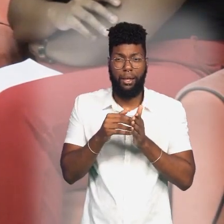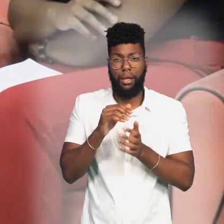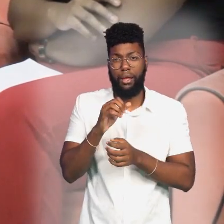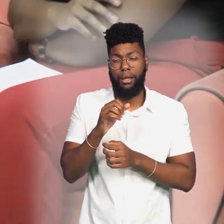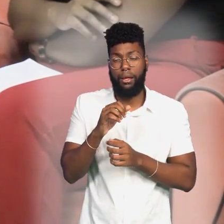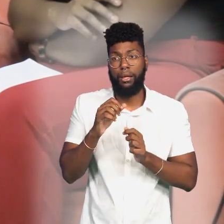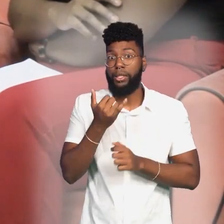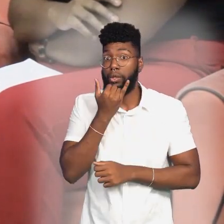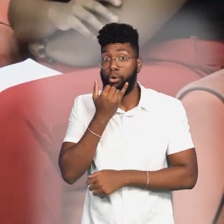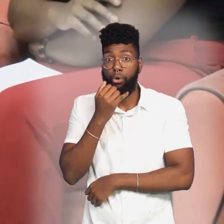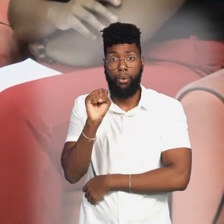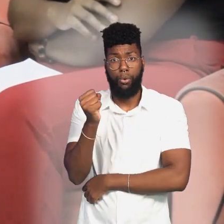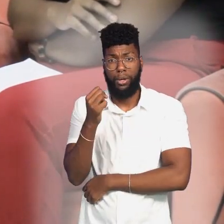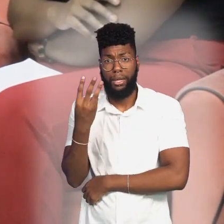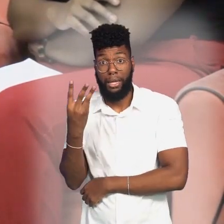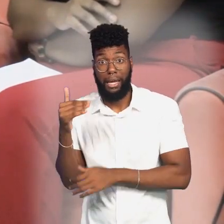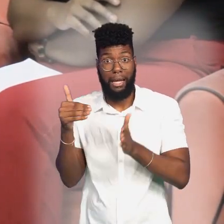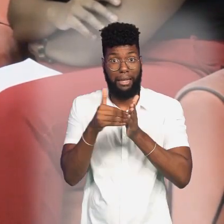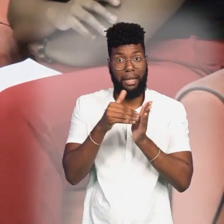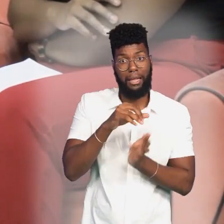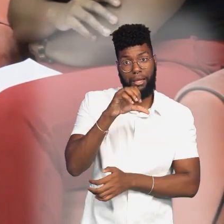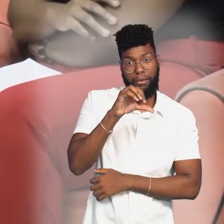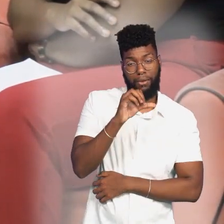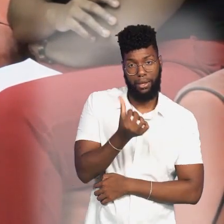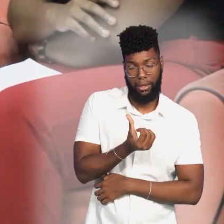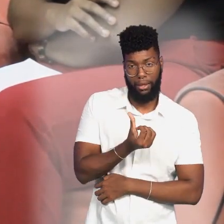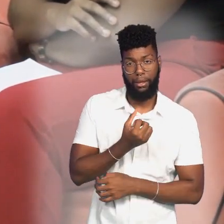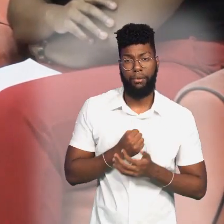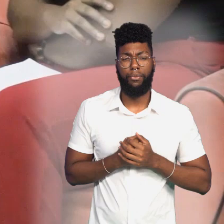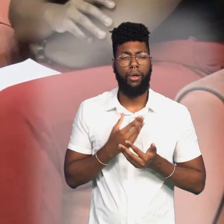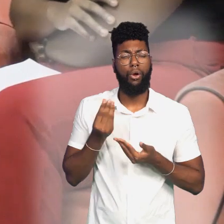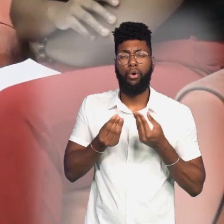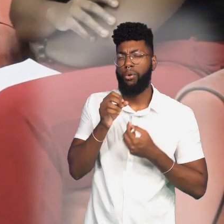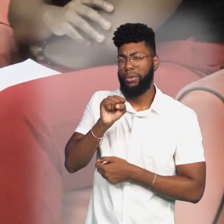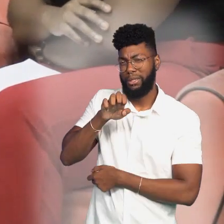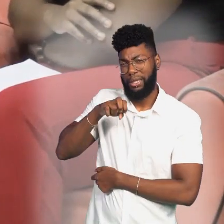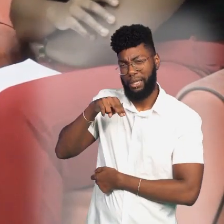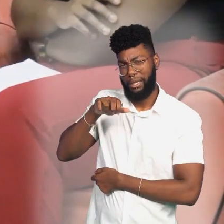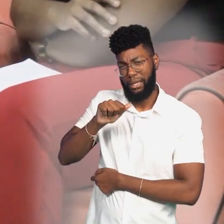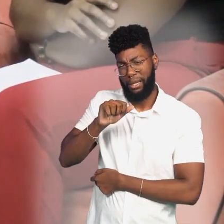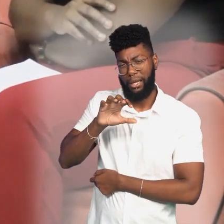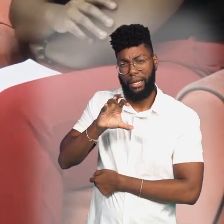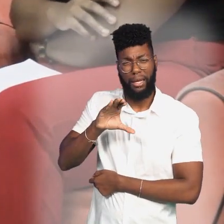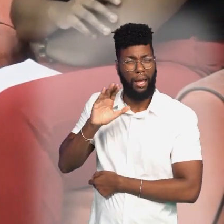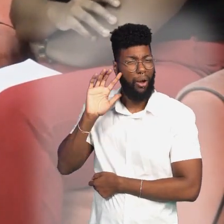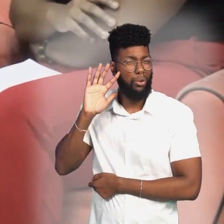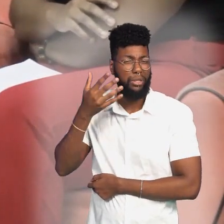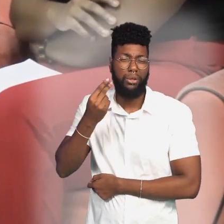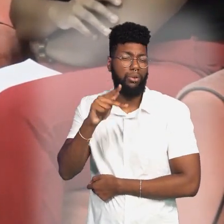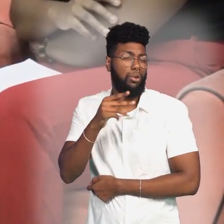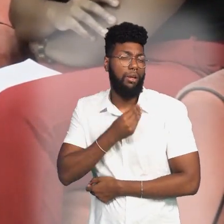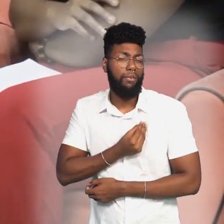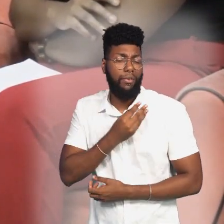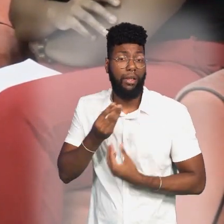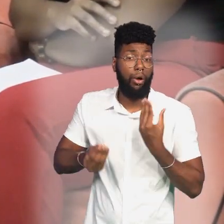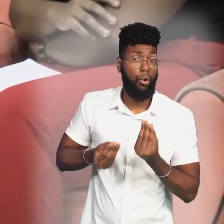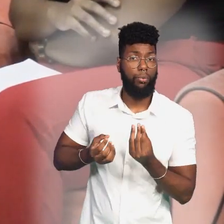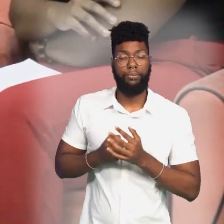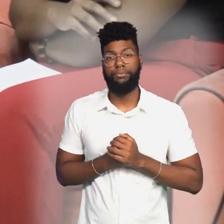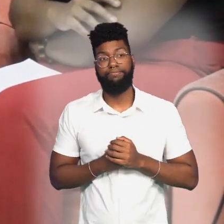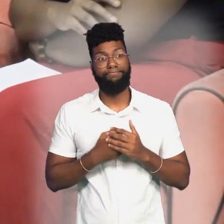83 até 96. E como é que o Senac surge na tua vida? Então, e aí quando eu saí